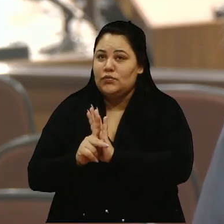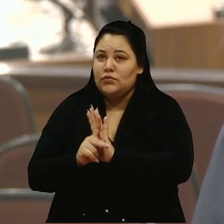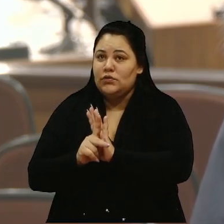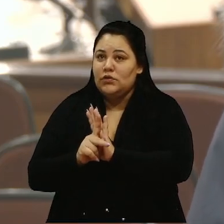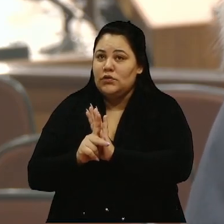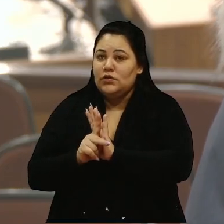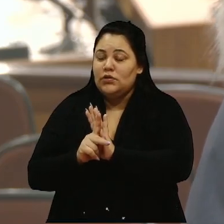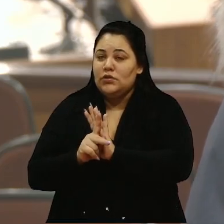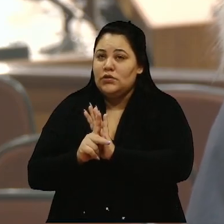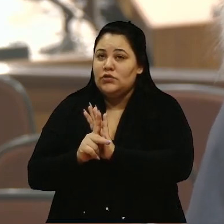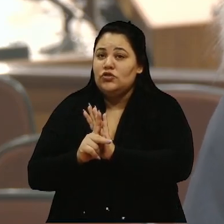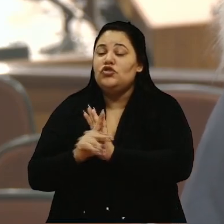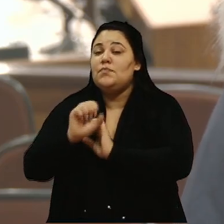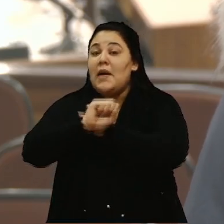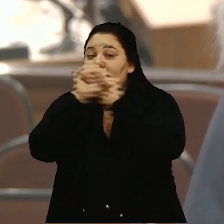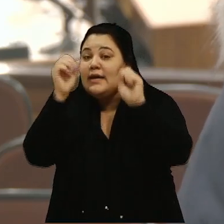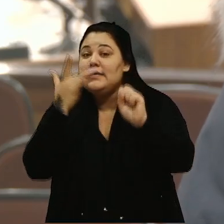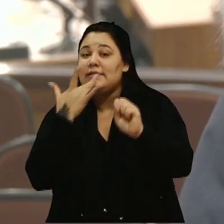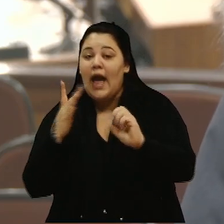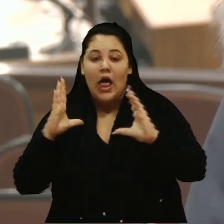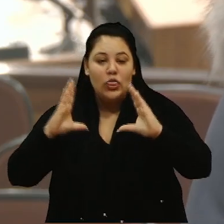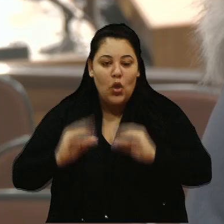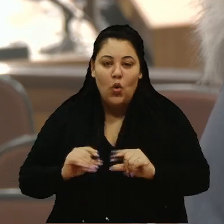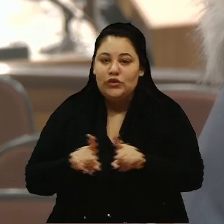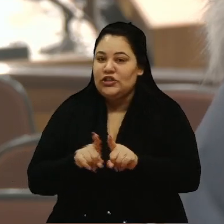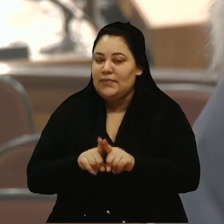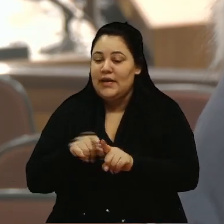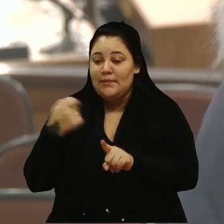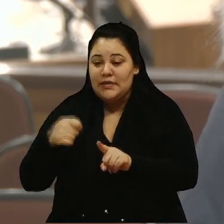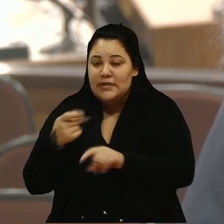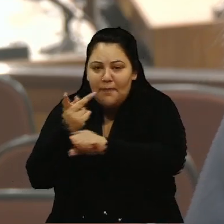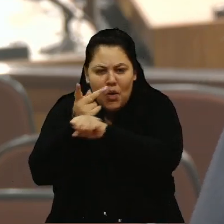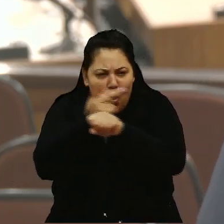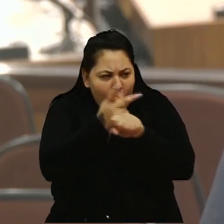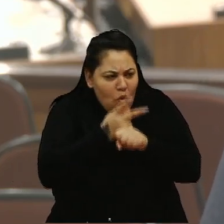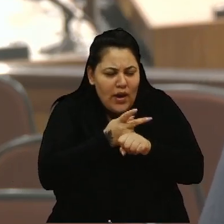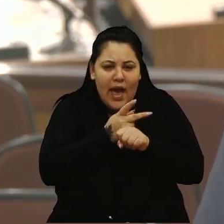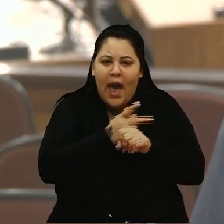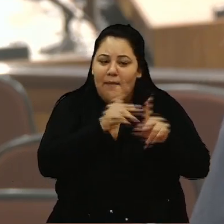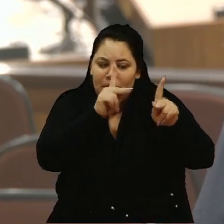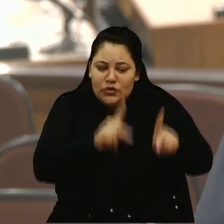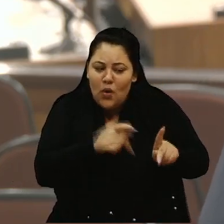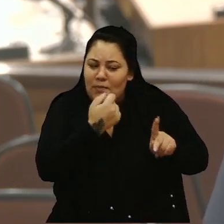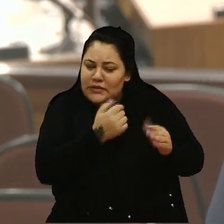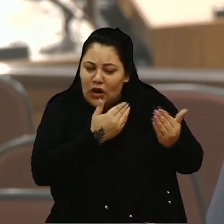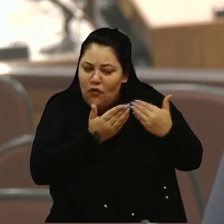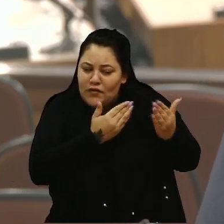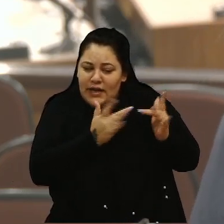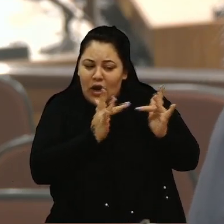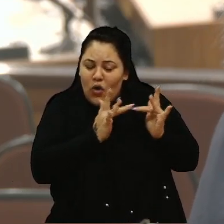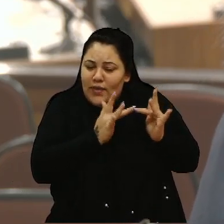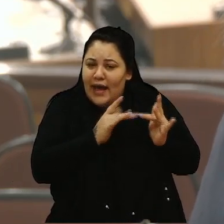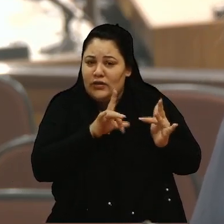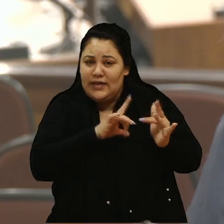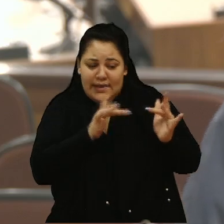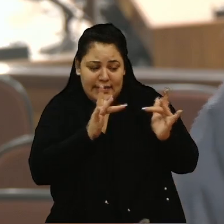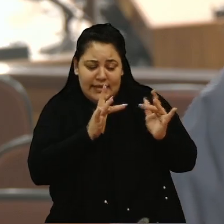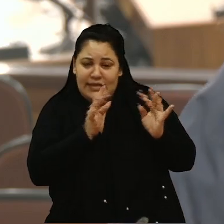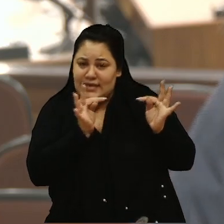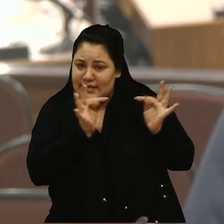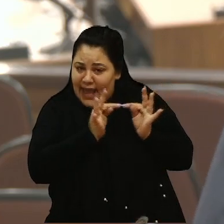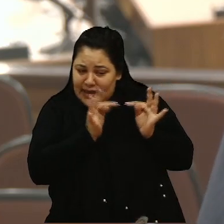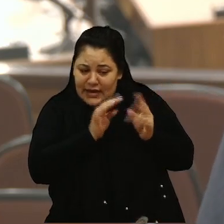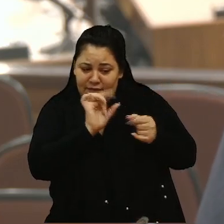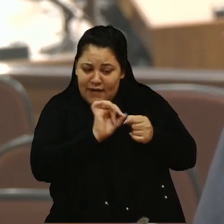diurna, que as pessoas precisam ser localizadas, precisa ser conversado, tem técnicos que faziam